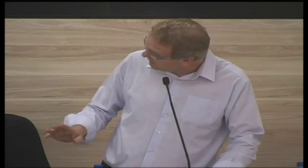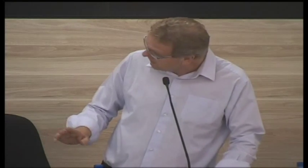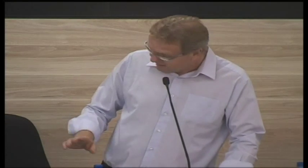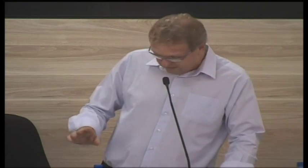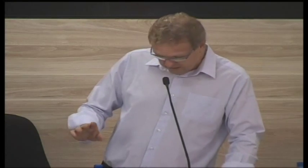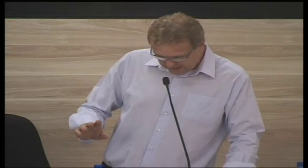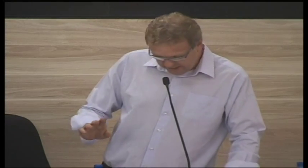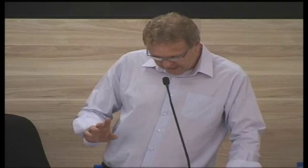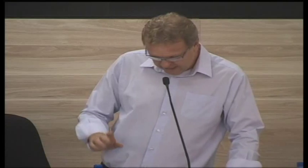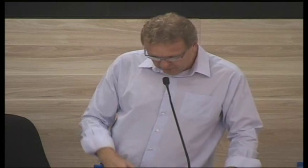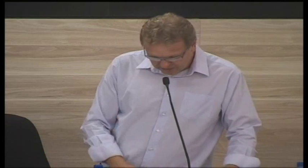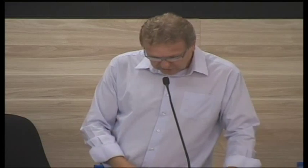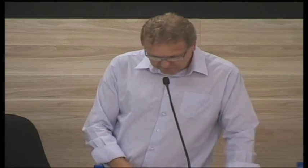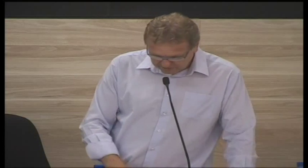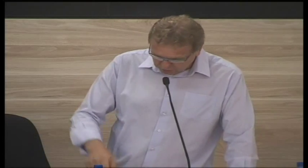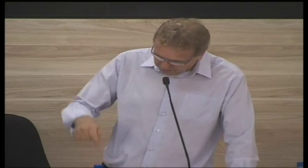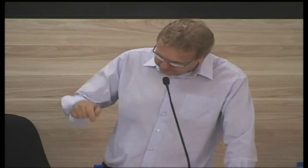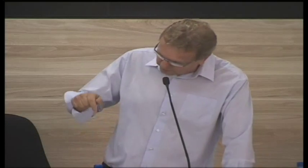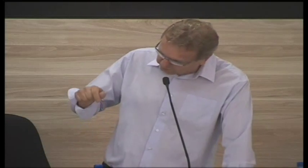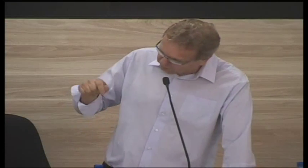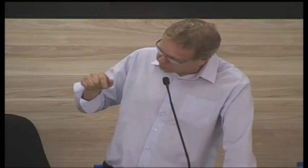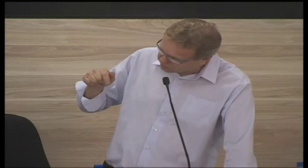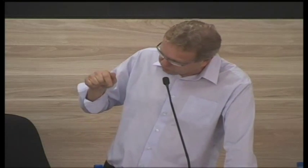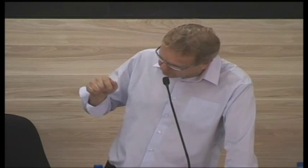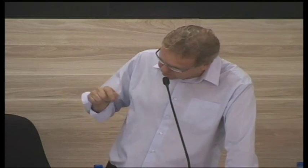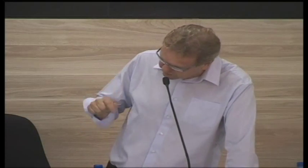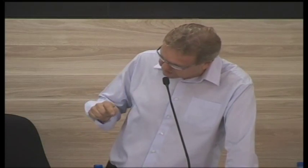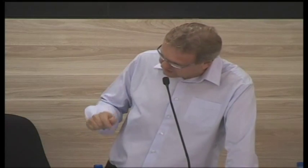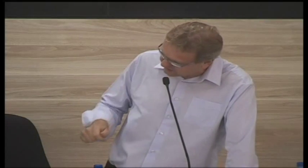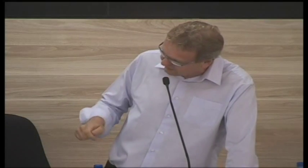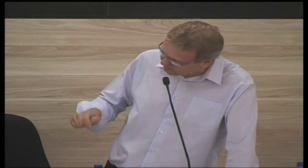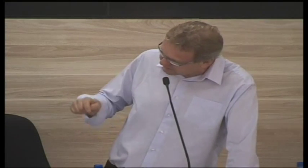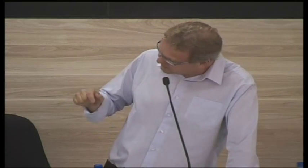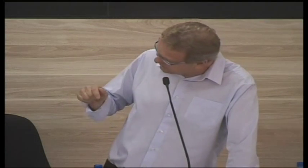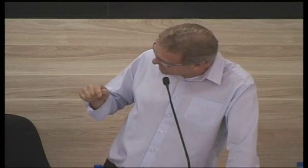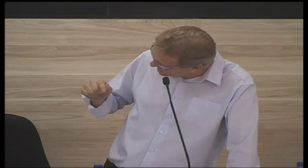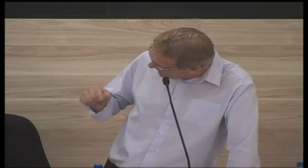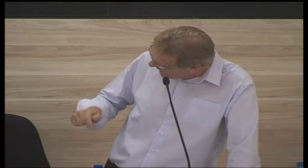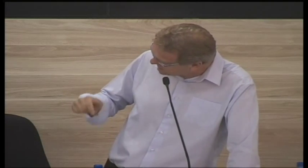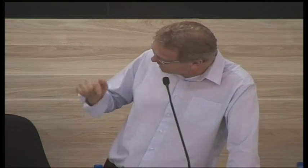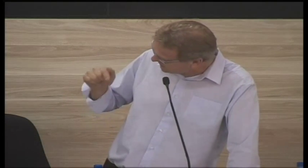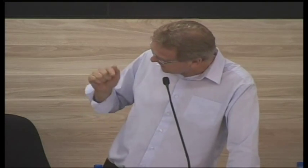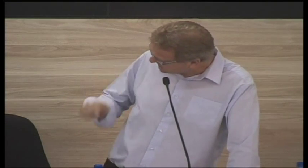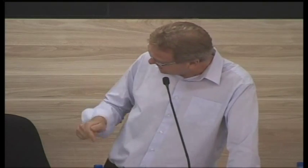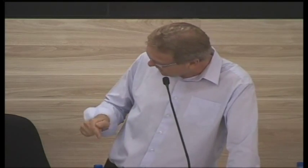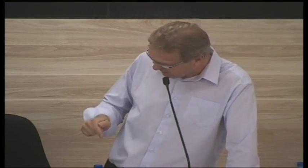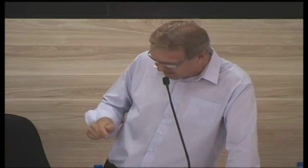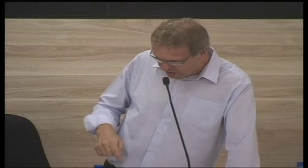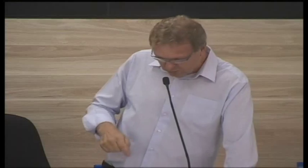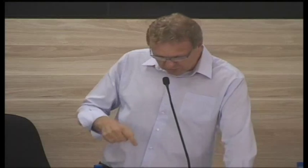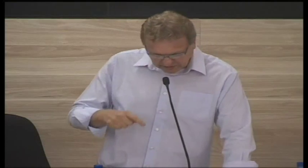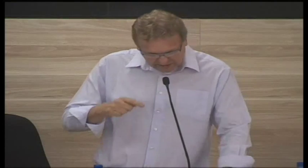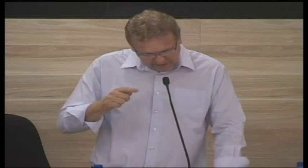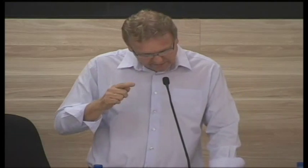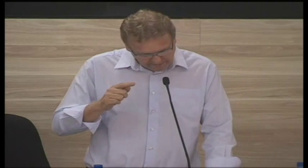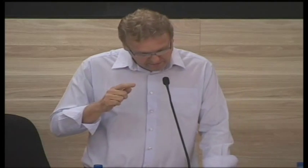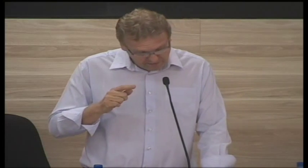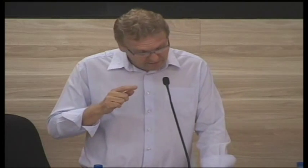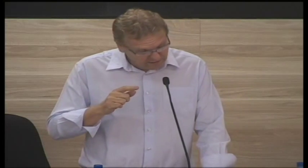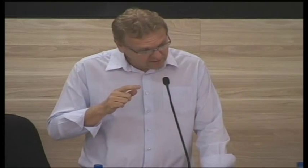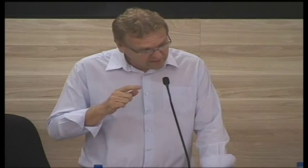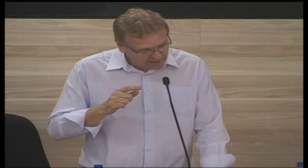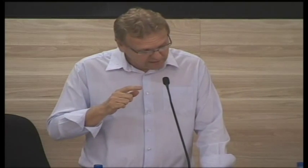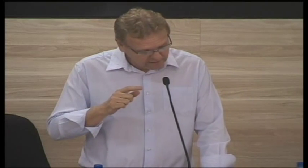essa pergunta. Eu acho que a pessoa que tem um ponto de ônibus, sim, ela tem uma desvantagem em frente da casa dela,